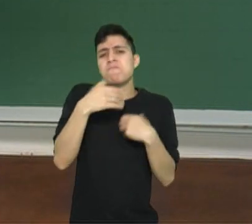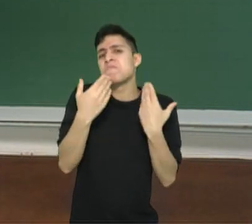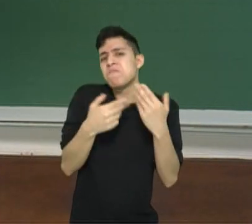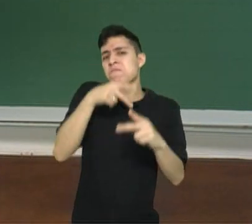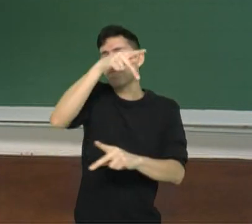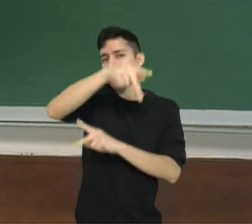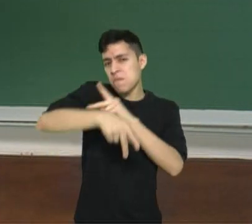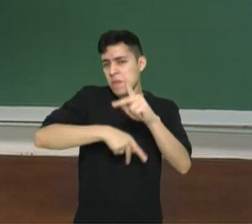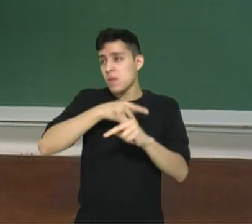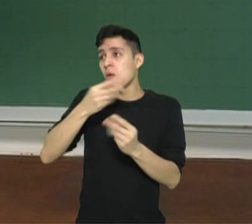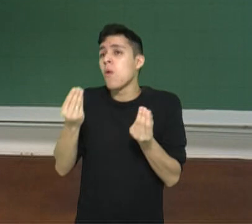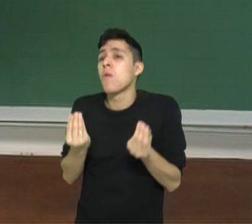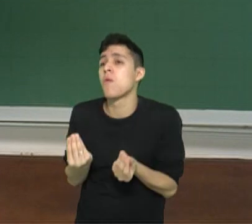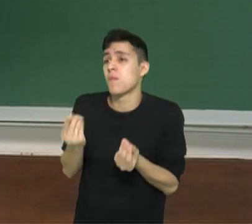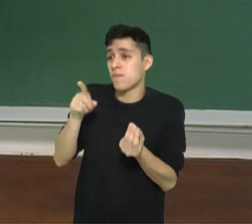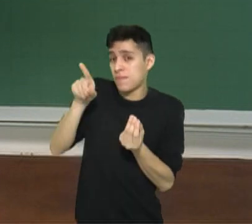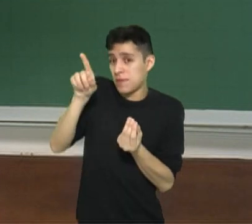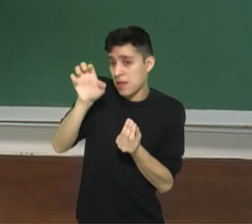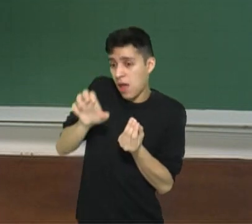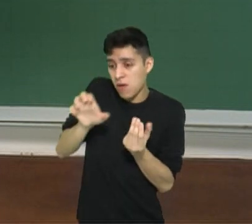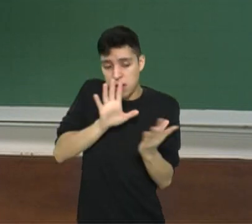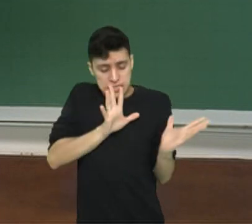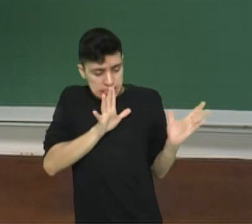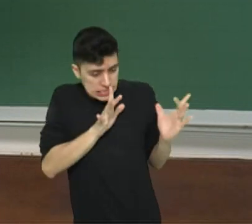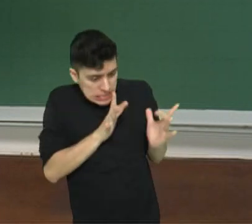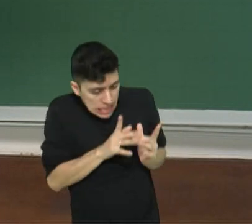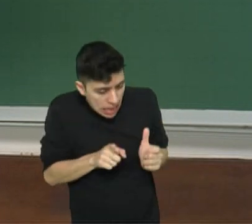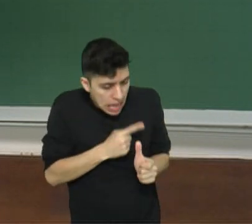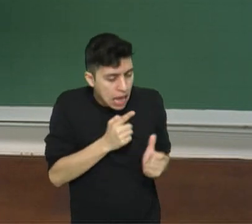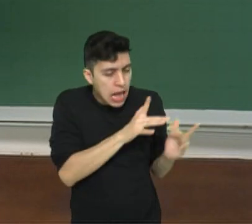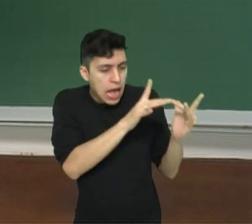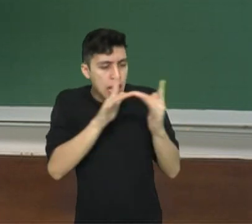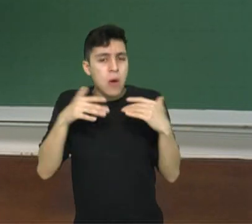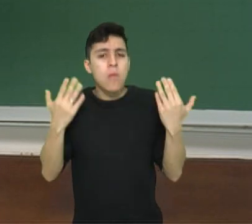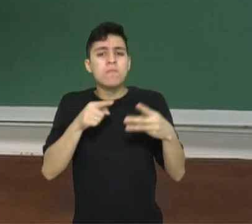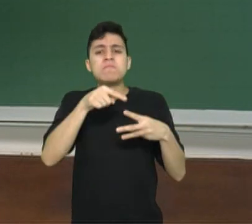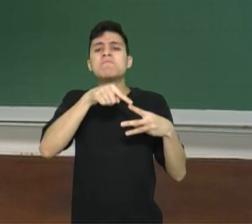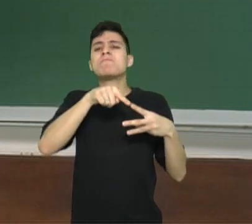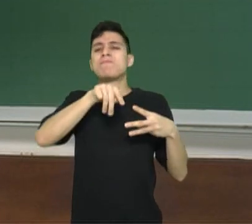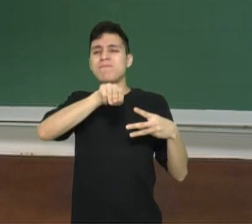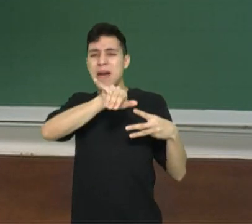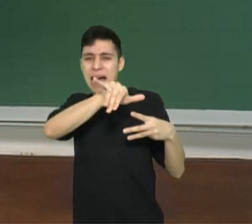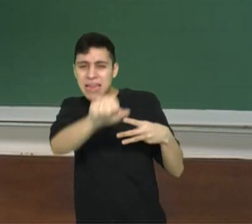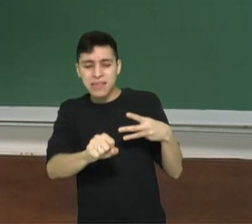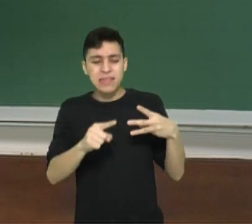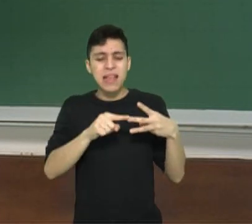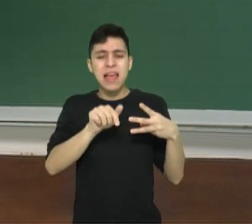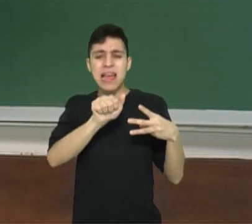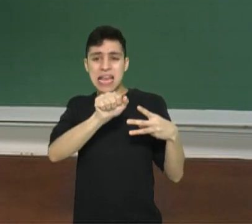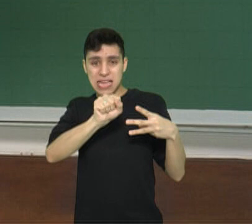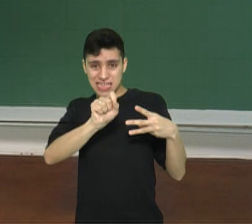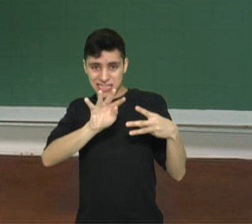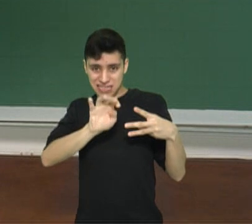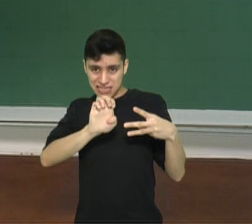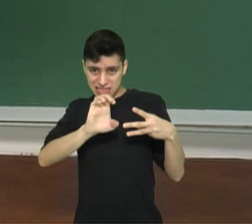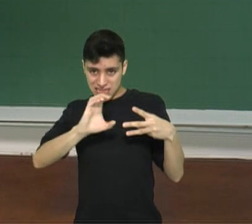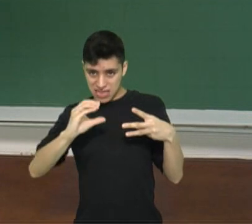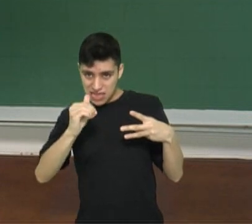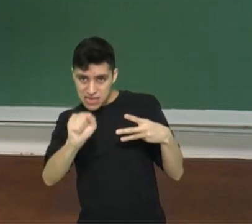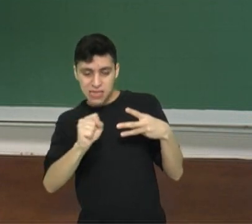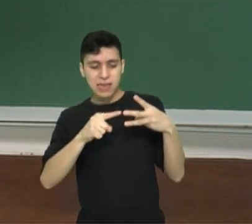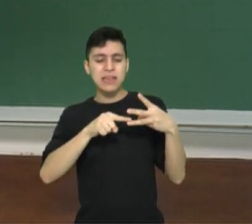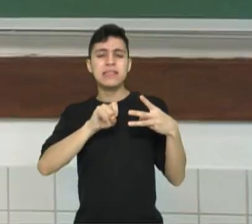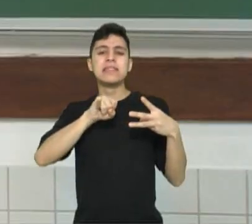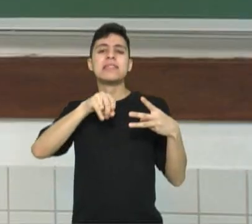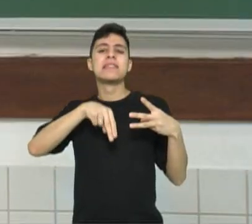dos europeus com esses povos originários aqui, que são os maias, os astecas e os